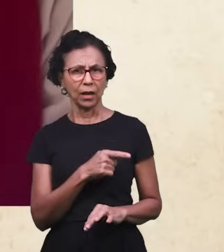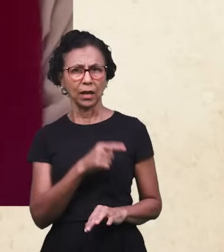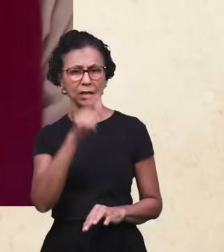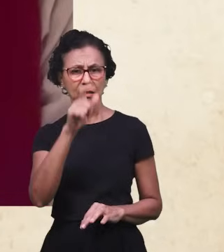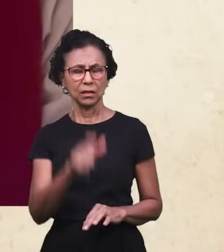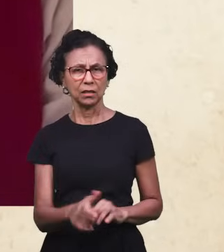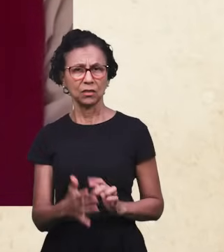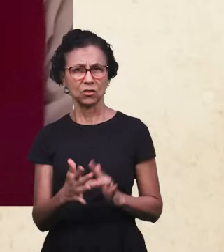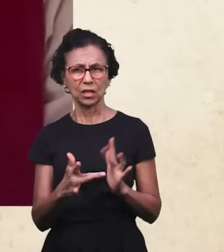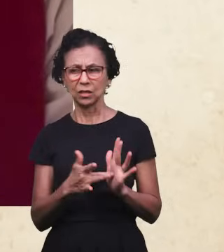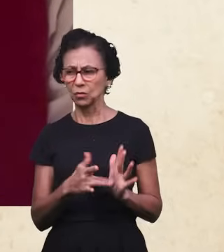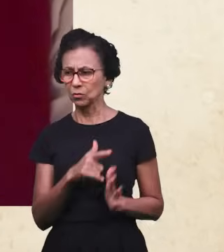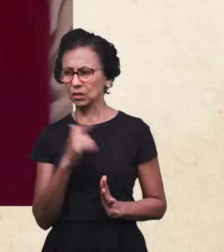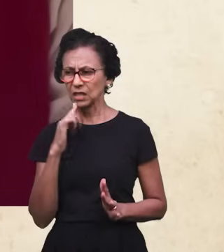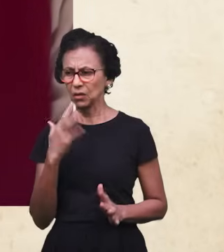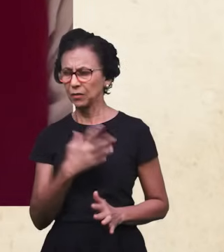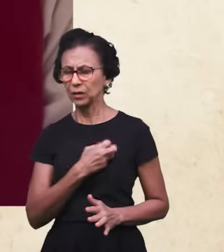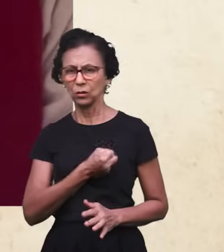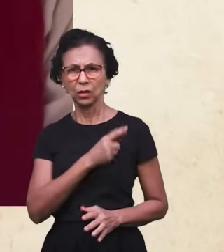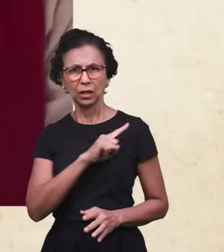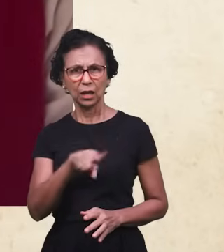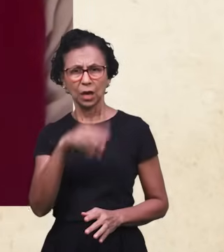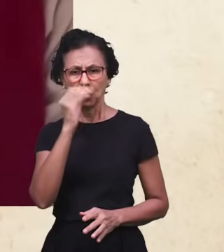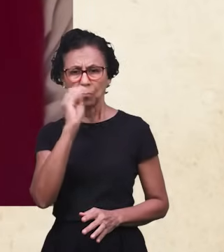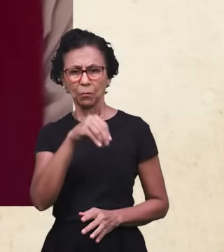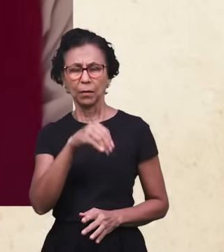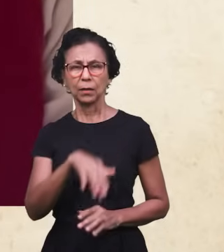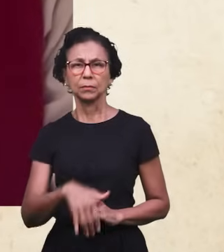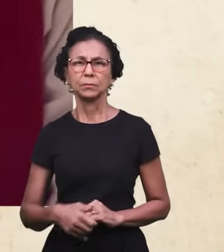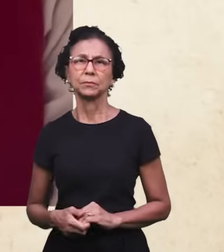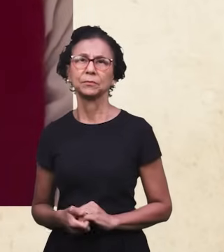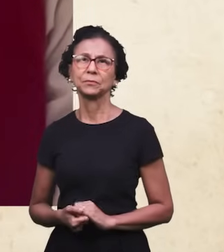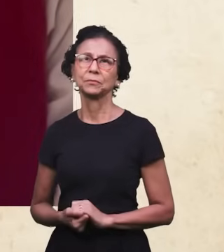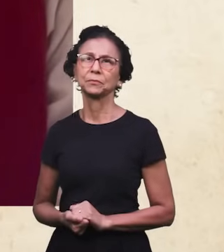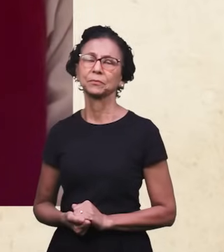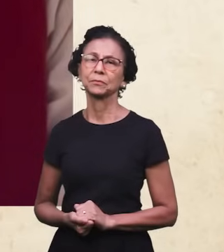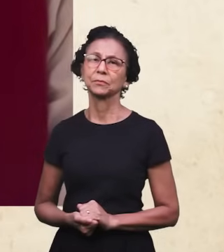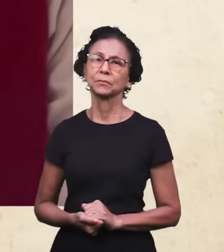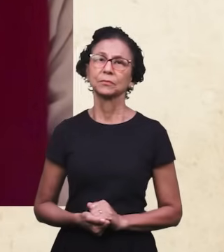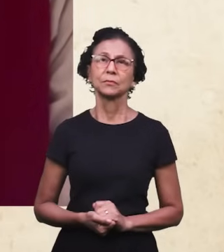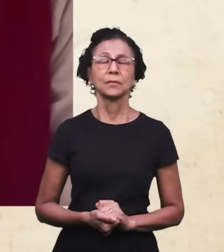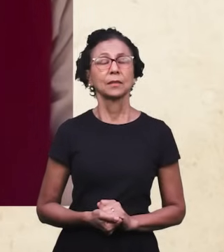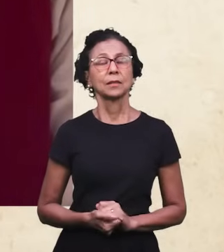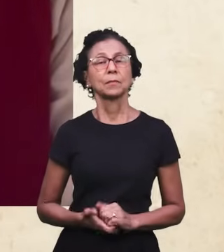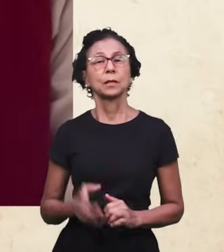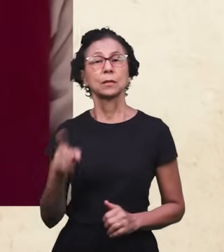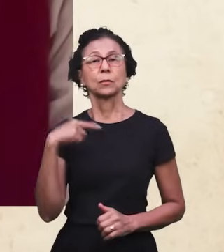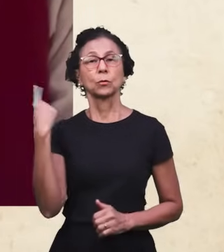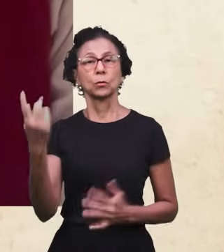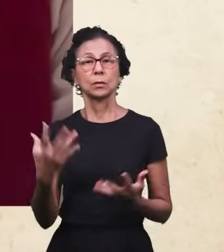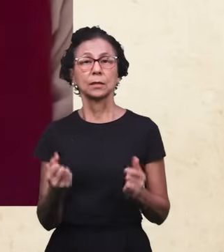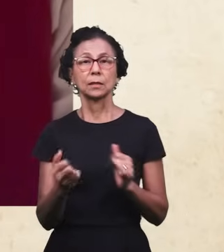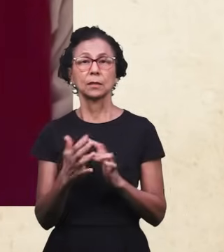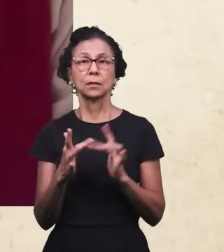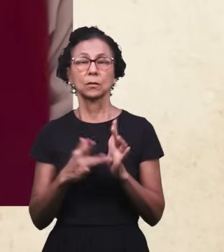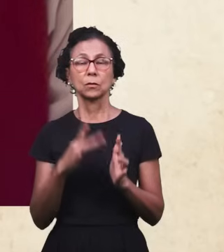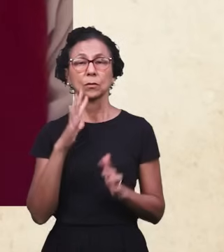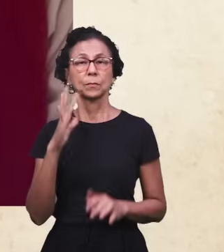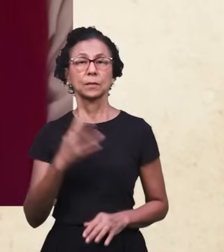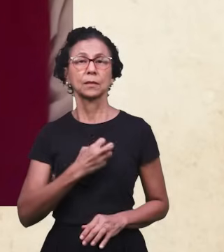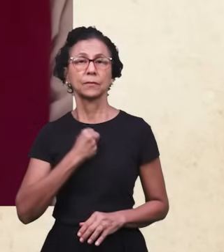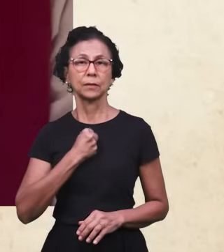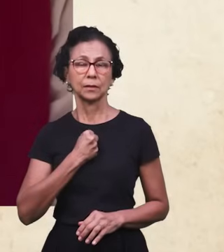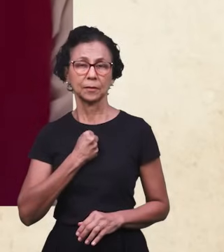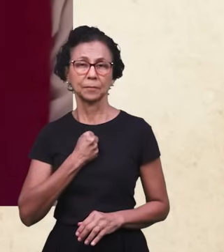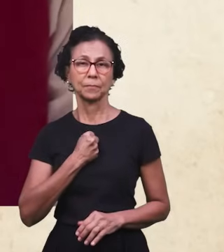que o Evangelho agora foi dado a todos aqueles que o receberem como Senhor e Salvador, a saber, aos que creem no seu